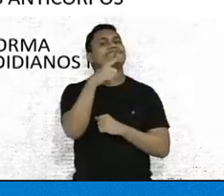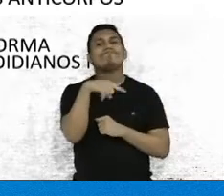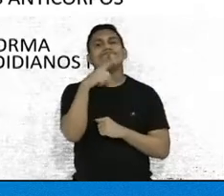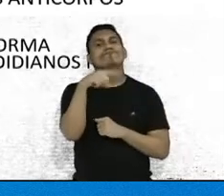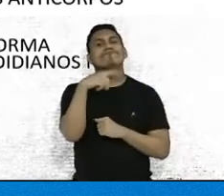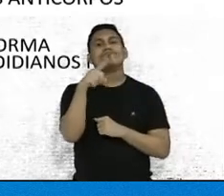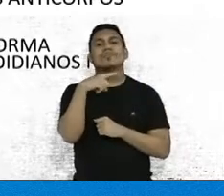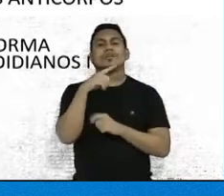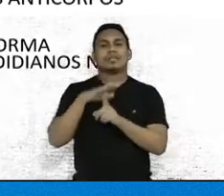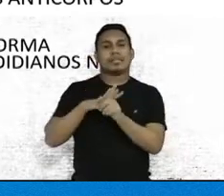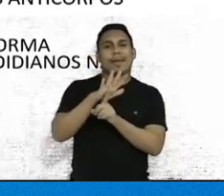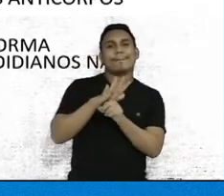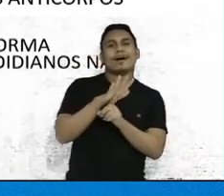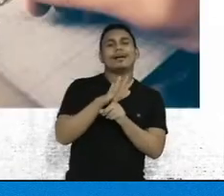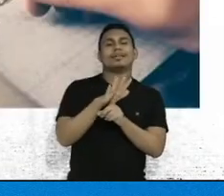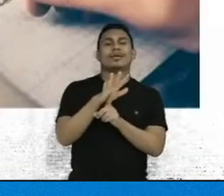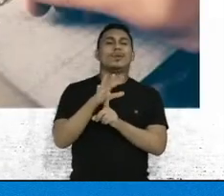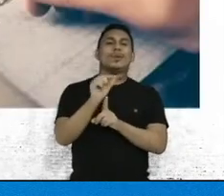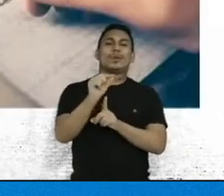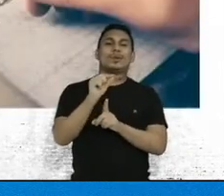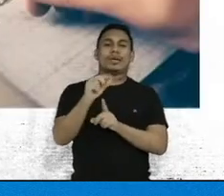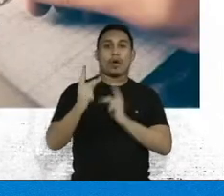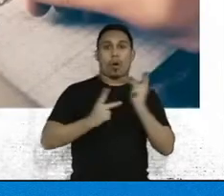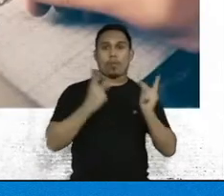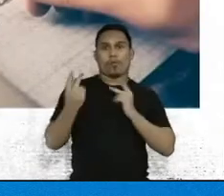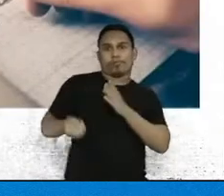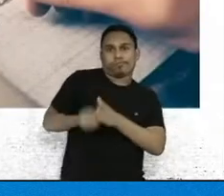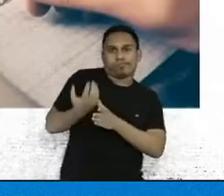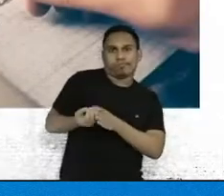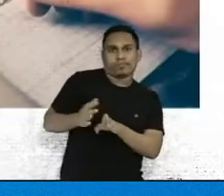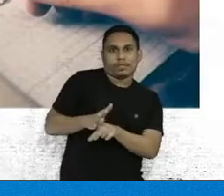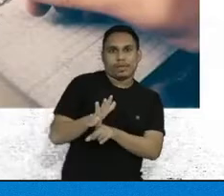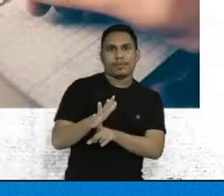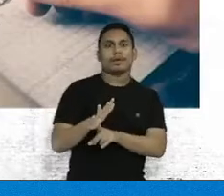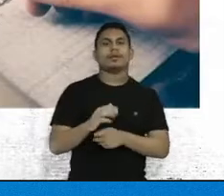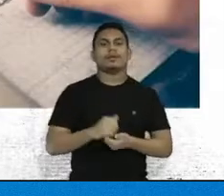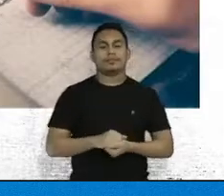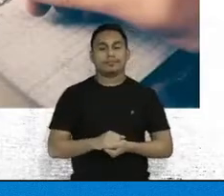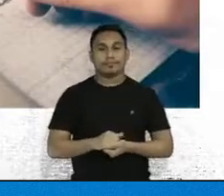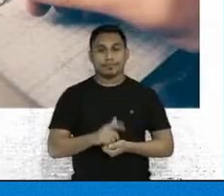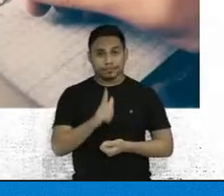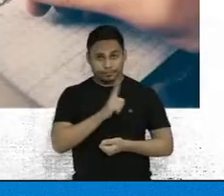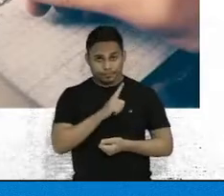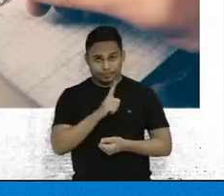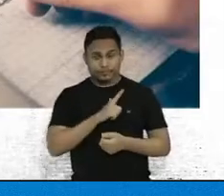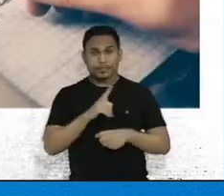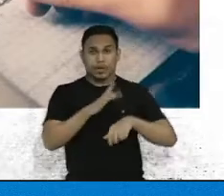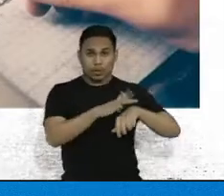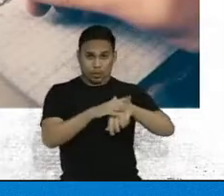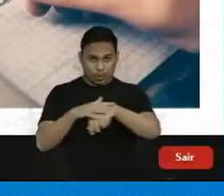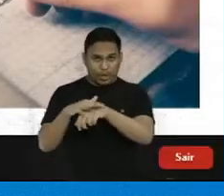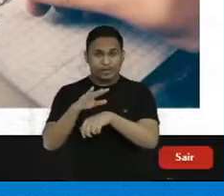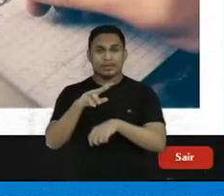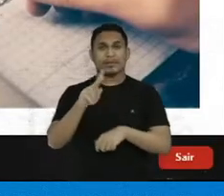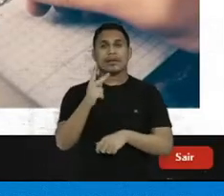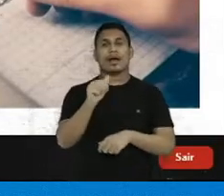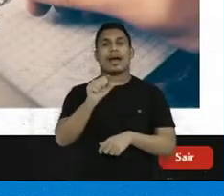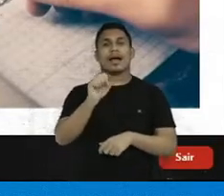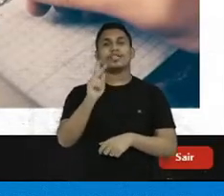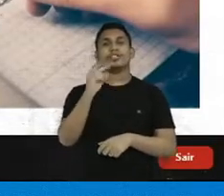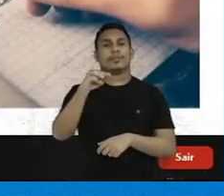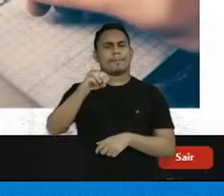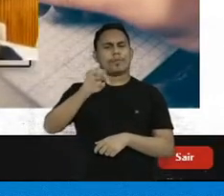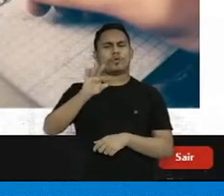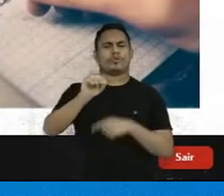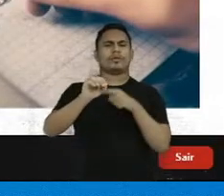produção hormonal, tá bom? Existem doenças concomitantes ao Hashimoto que precisam ser pensadas. Uma grande